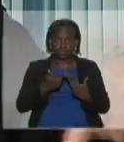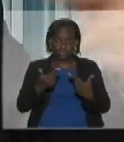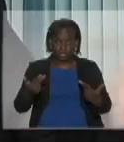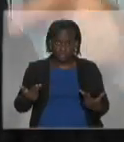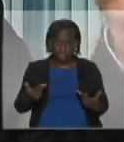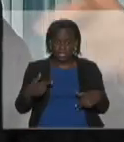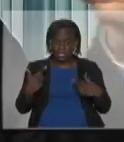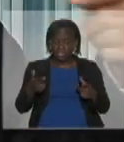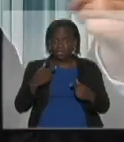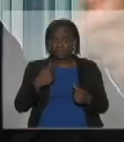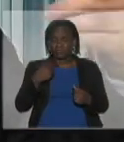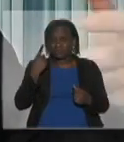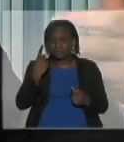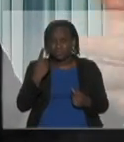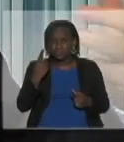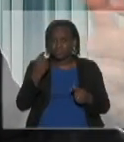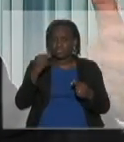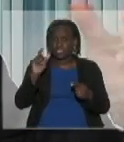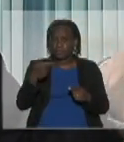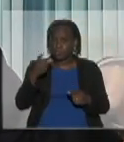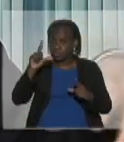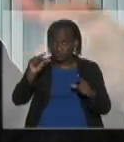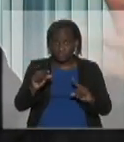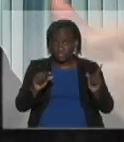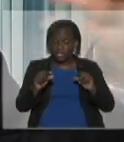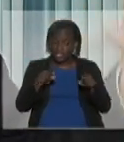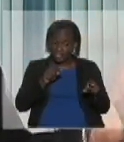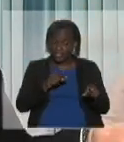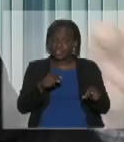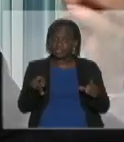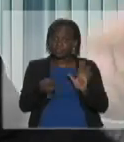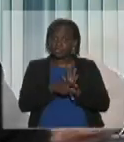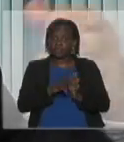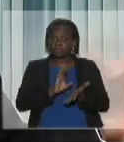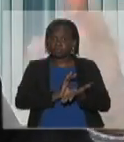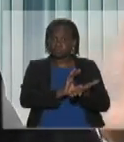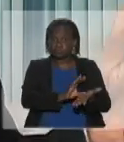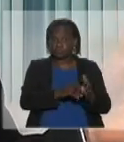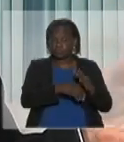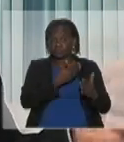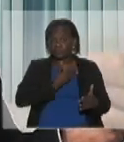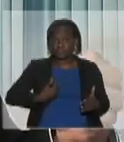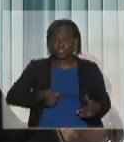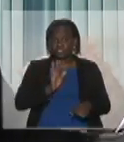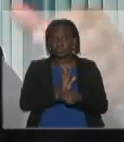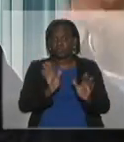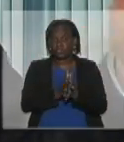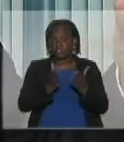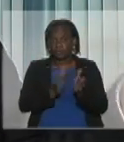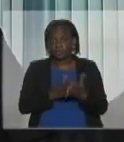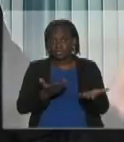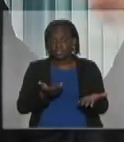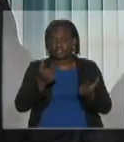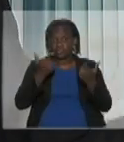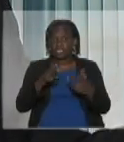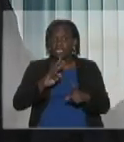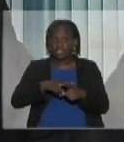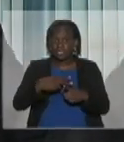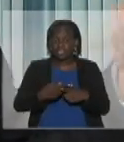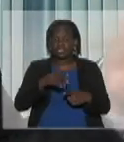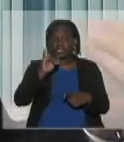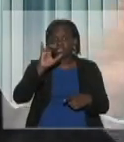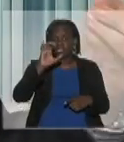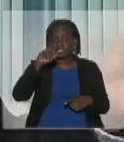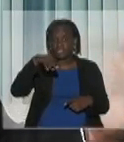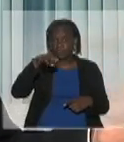Então, um dos raros impostos que não caíram foi o Fundo Estadual de Combate à Pobreza, que chama-se o adicional